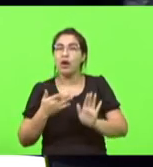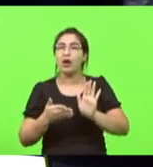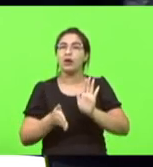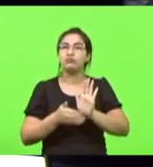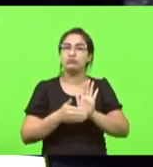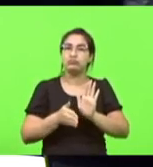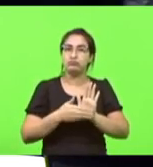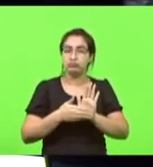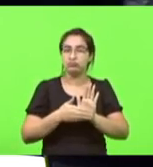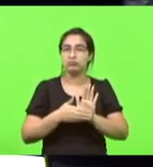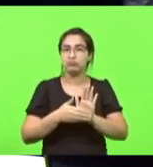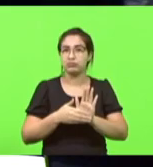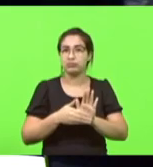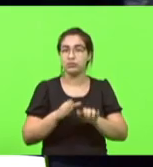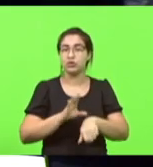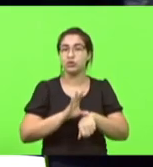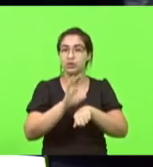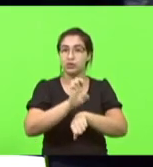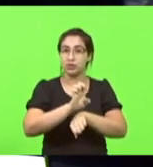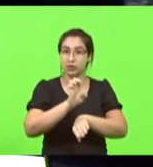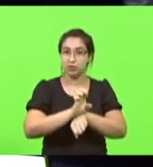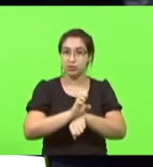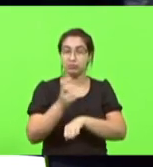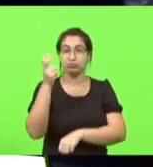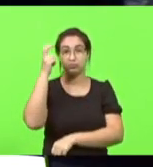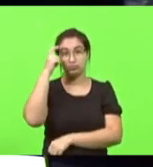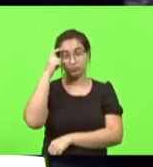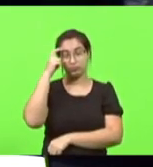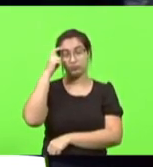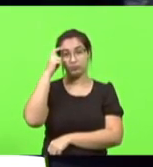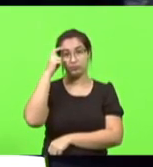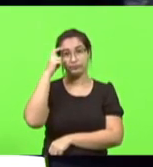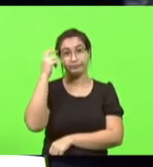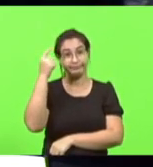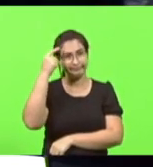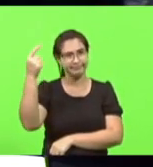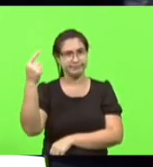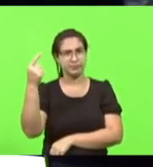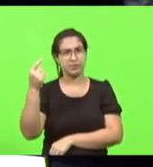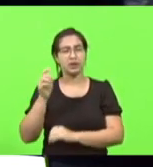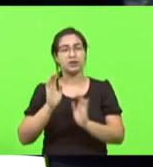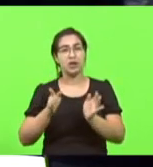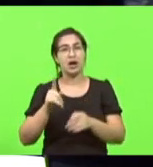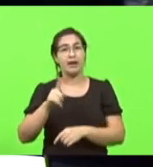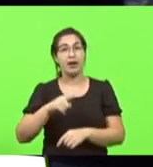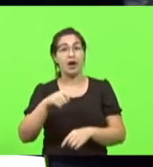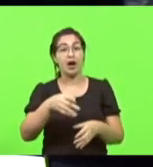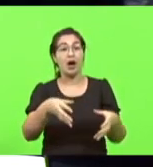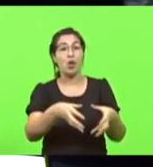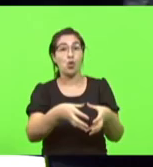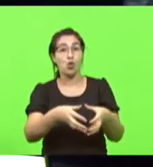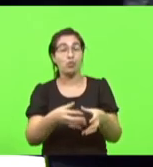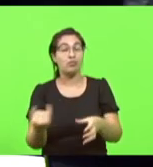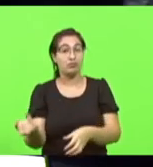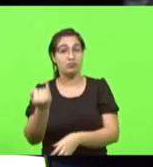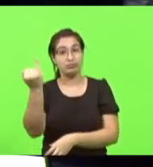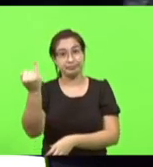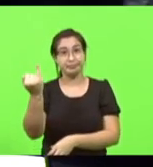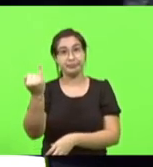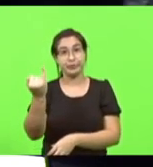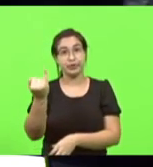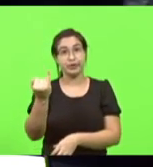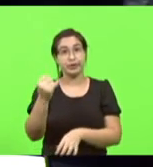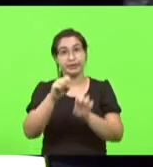do Conselho Estadual de Cultura, né? Lembrando, como eu falei, que é uma instância fundamental do